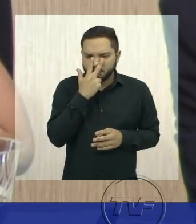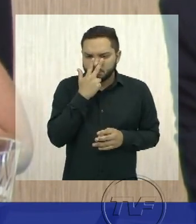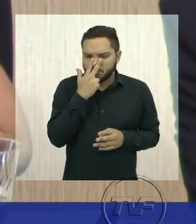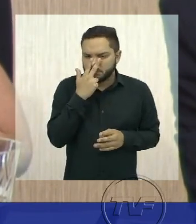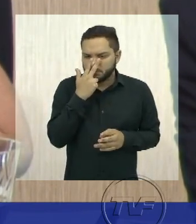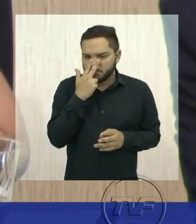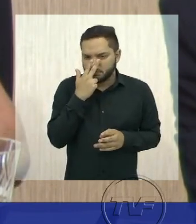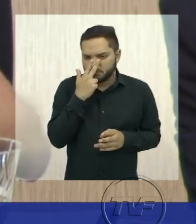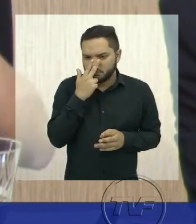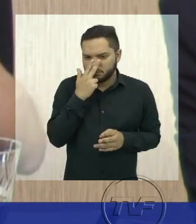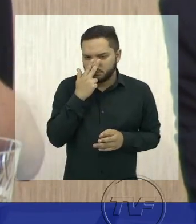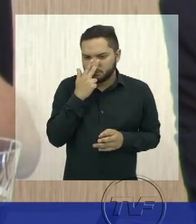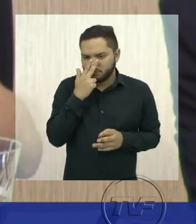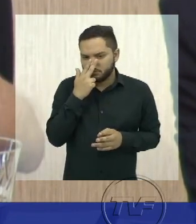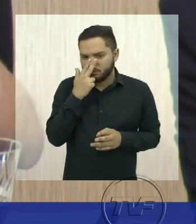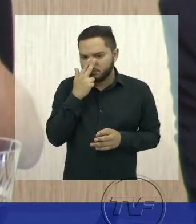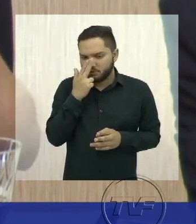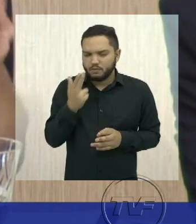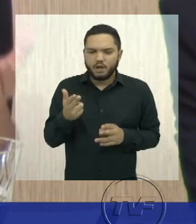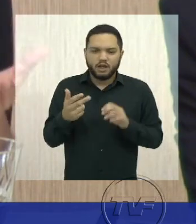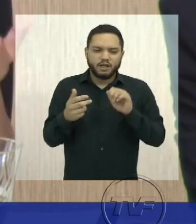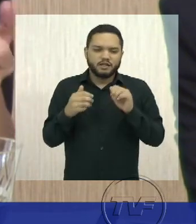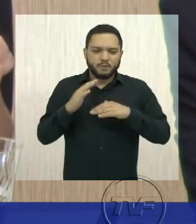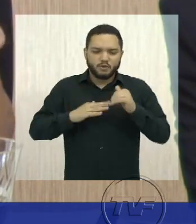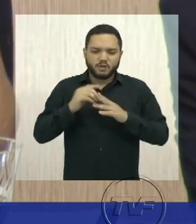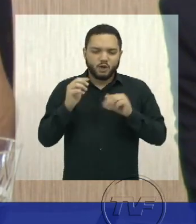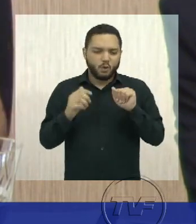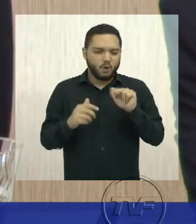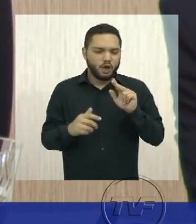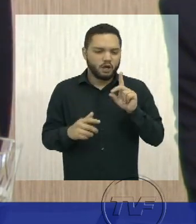fôssemos auditores, mas nós vamos